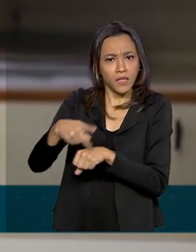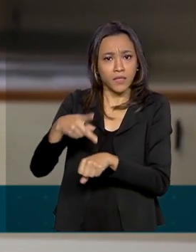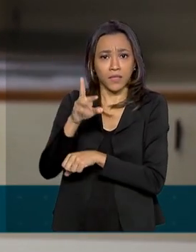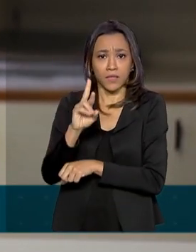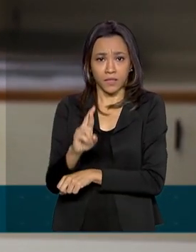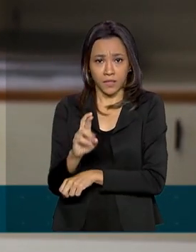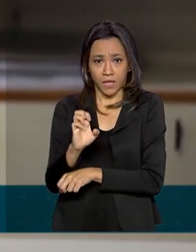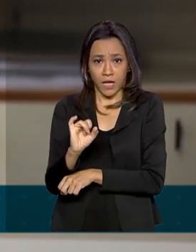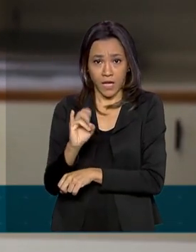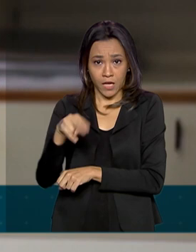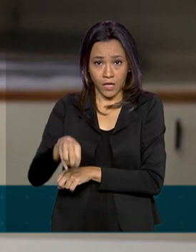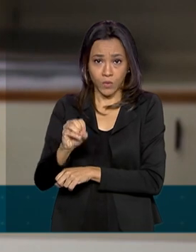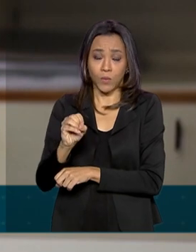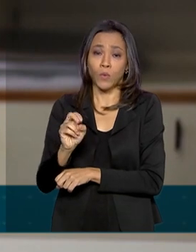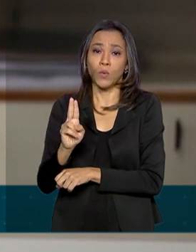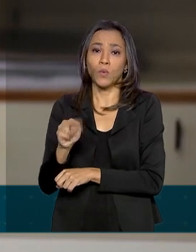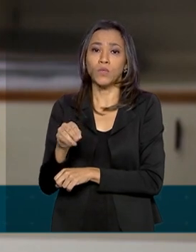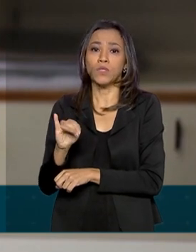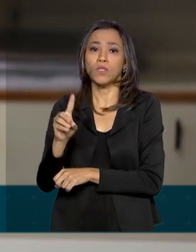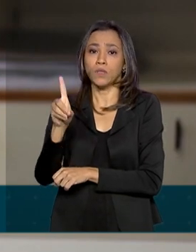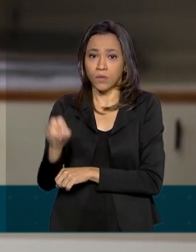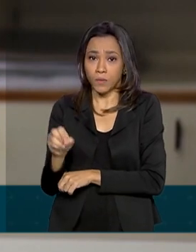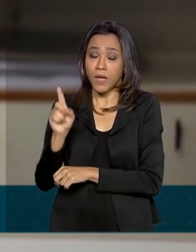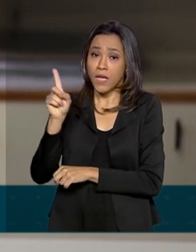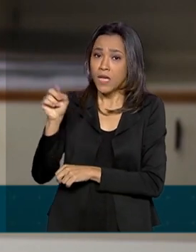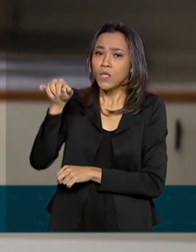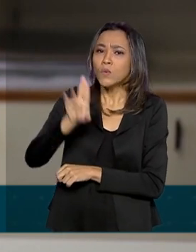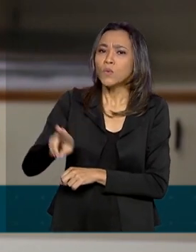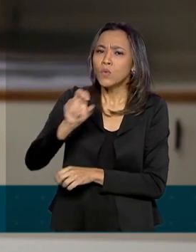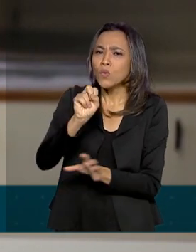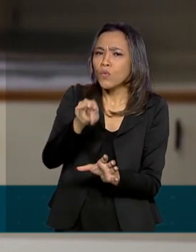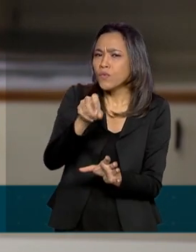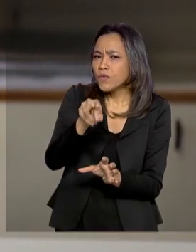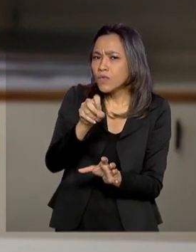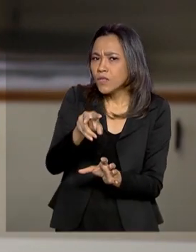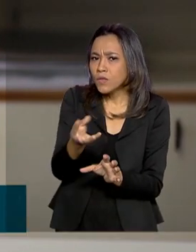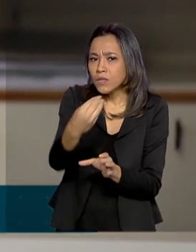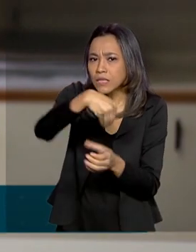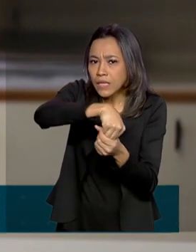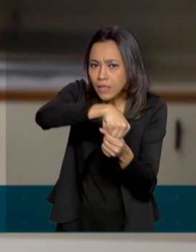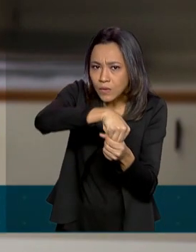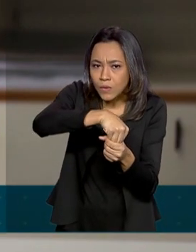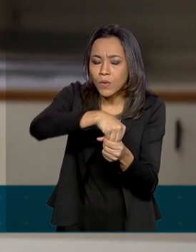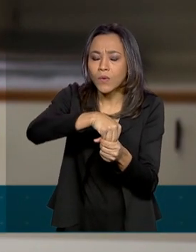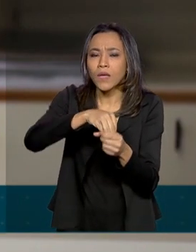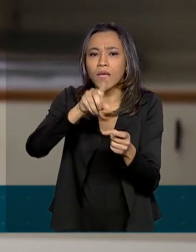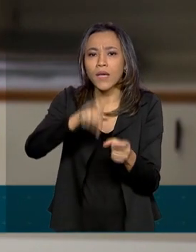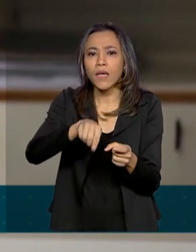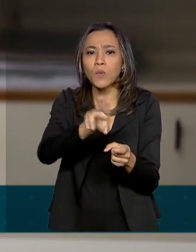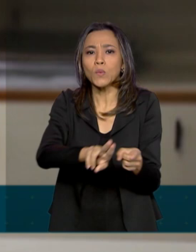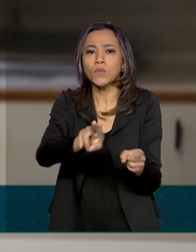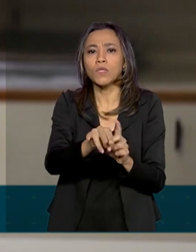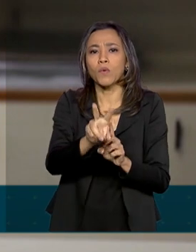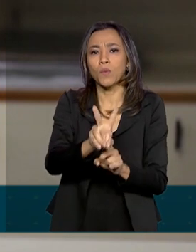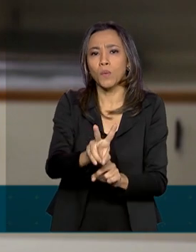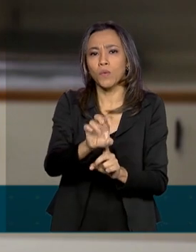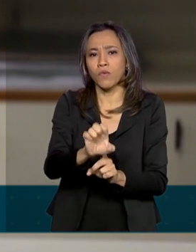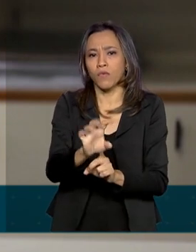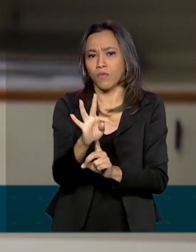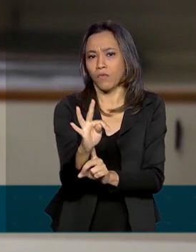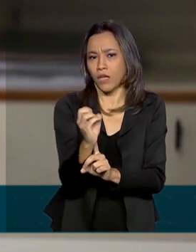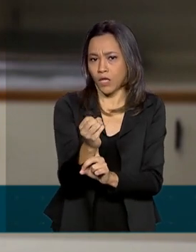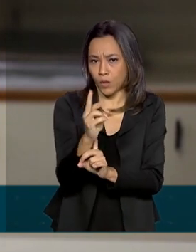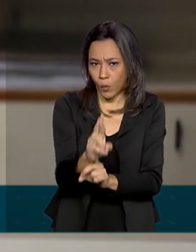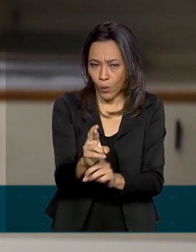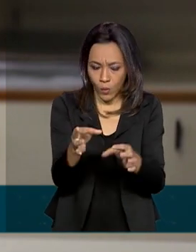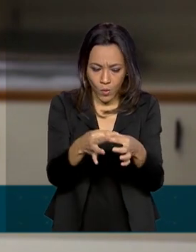vírus, um adenovírus, chamado vírus vetor, vacina com vetor. E dentro dela você